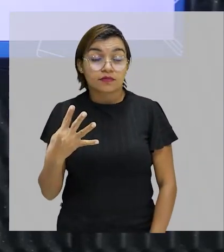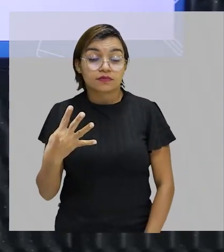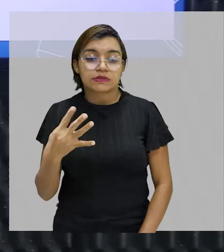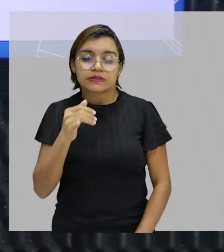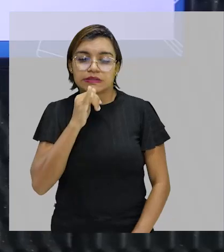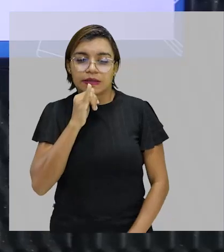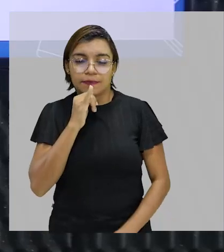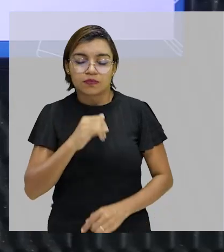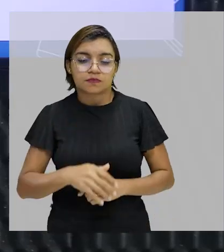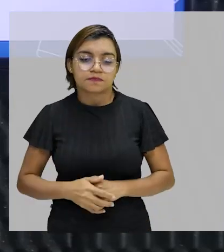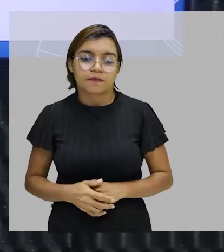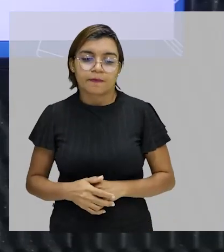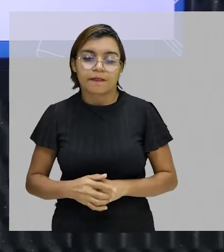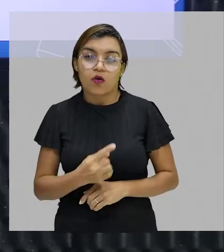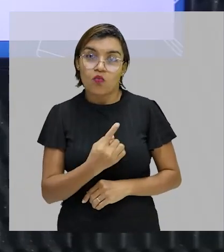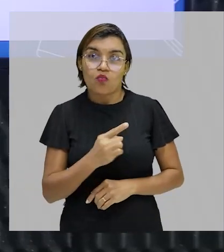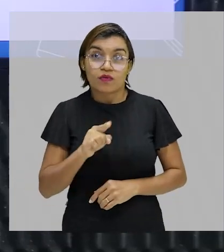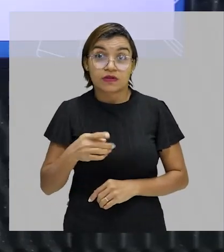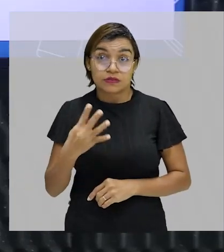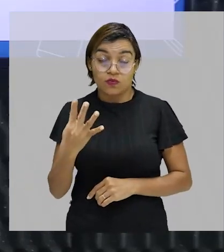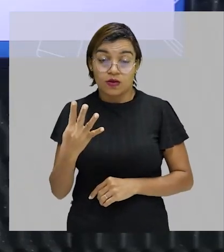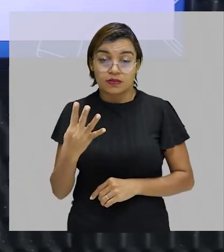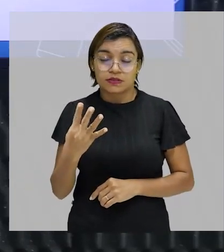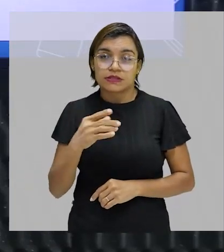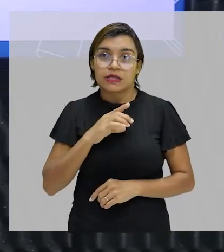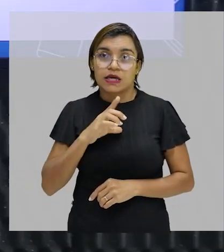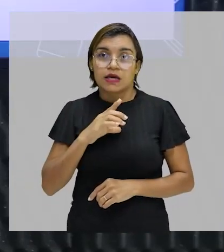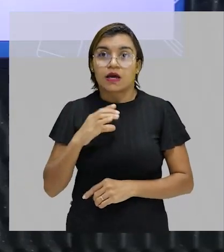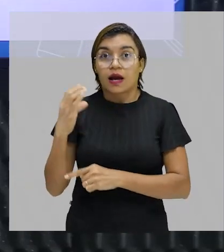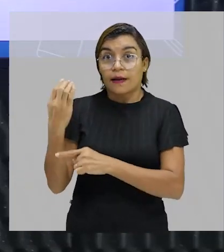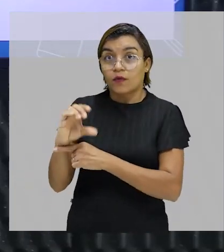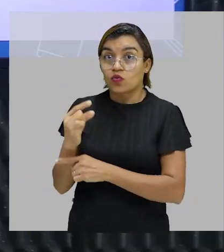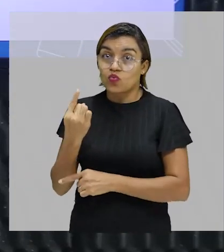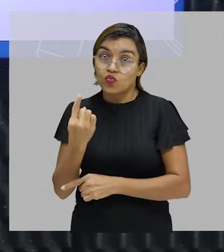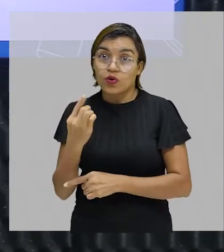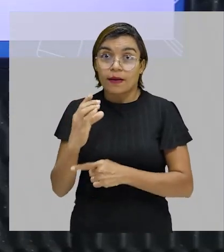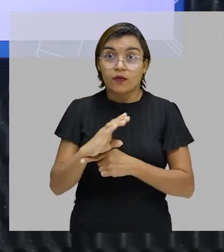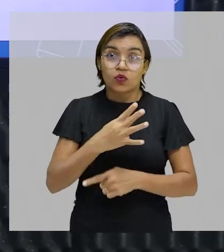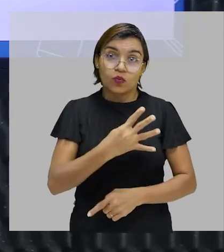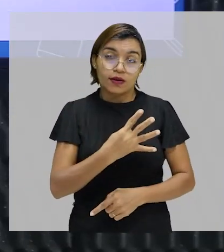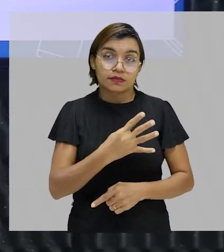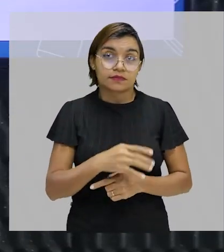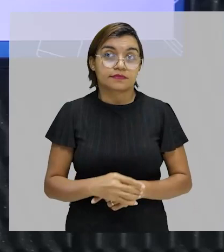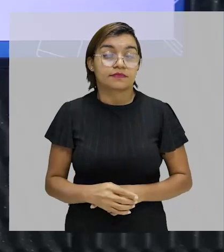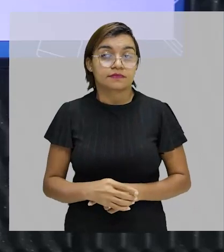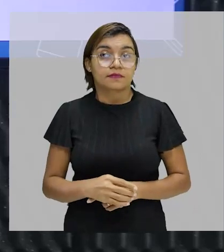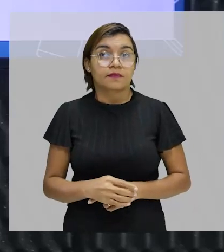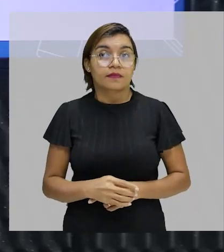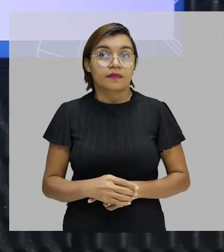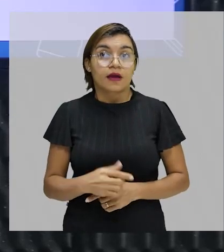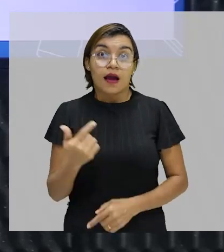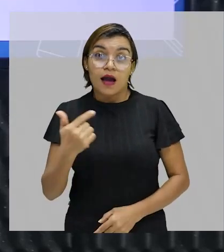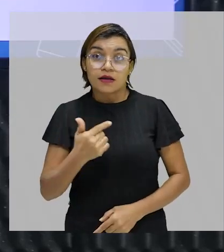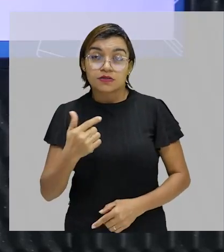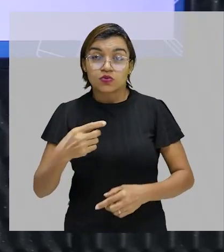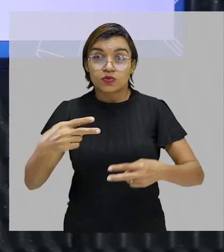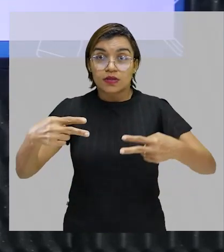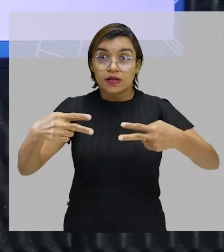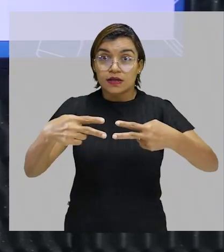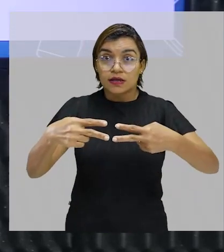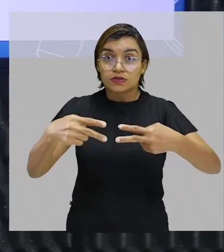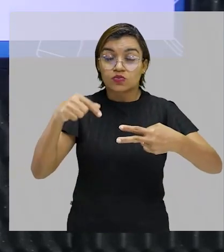vou ter, por que a adição 4? Porque vai entrar no carbono 1 e carbono 4. Na verdade, a segunda ligação dupla, né, ela vai